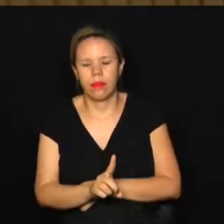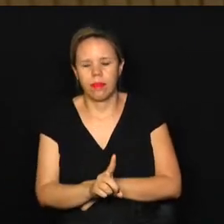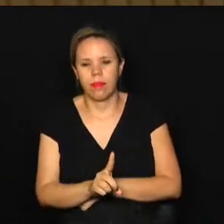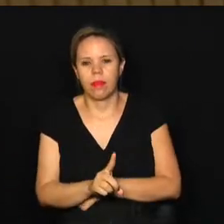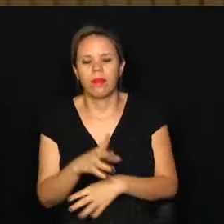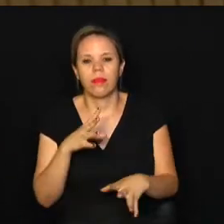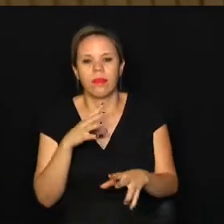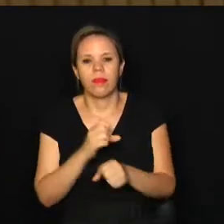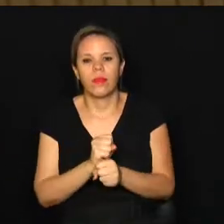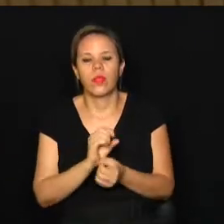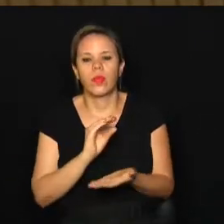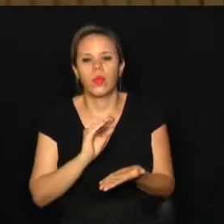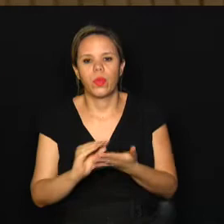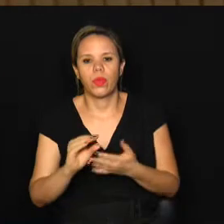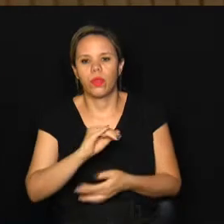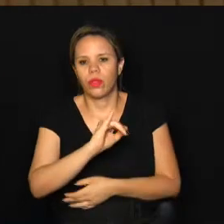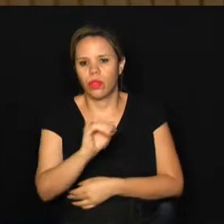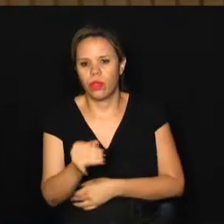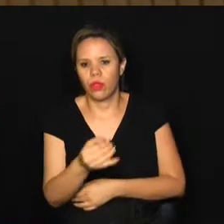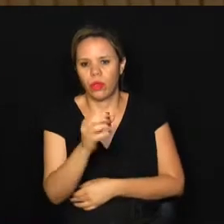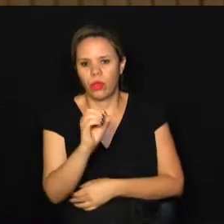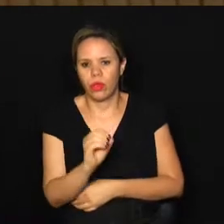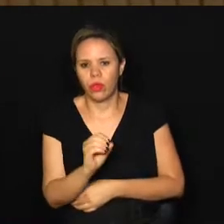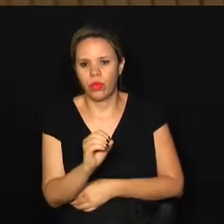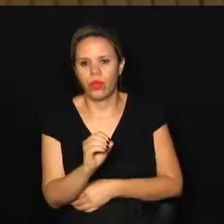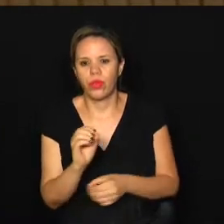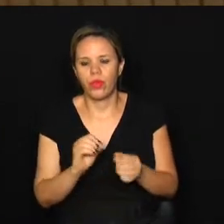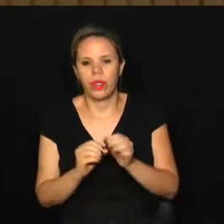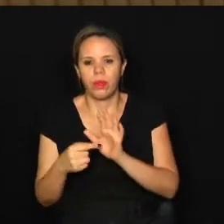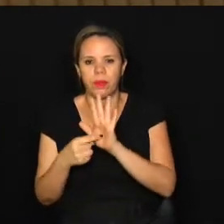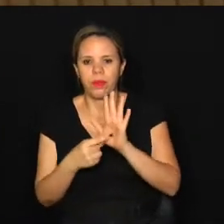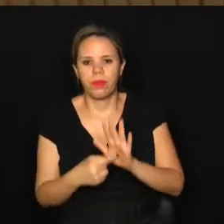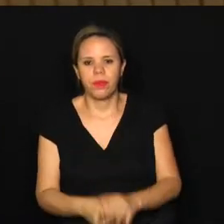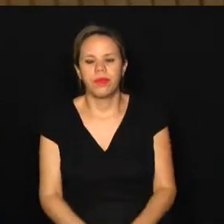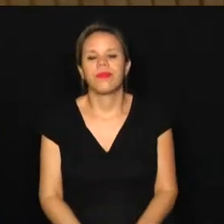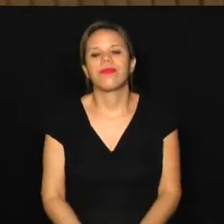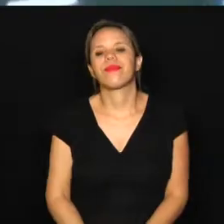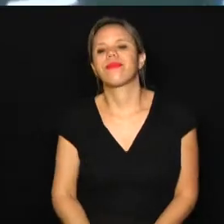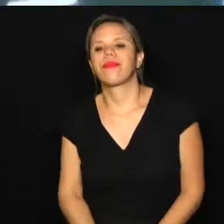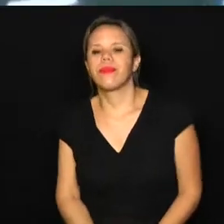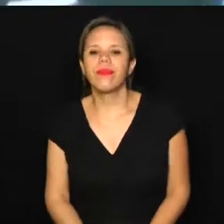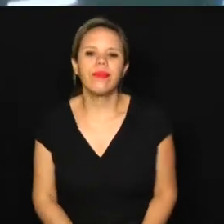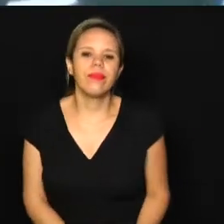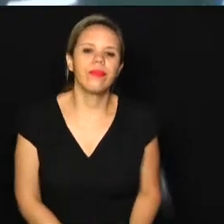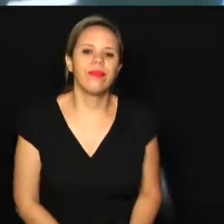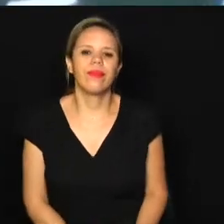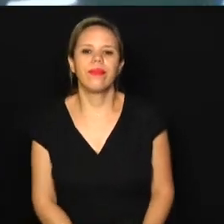e Orçamento, o João Carlos, que fará a apresentação.